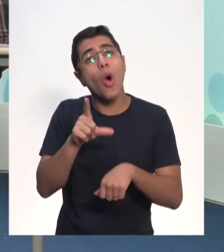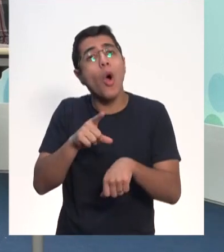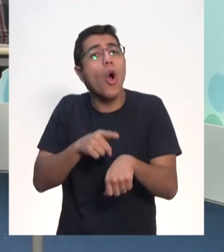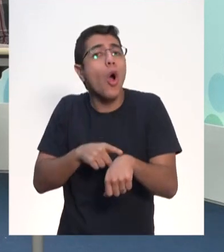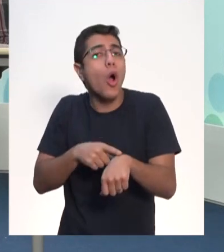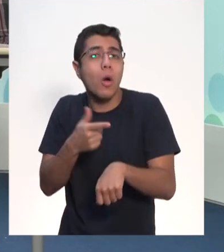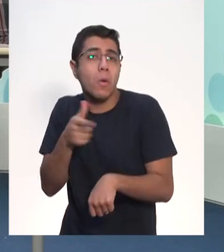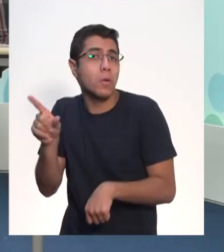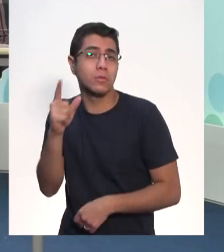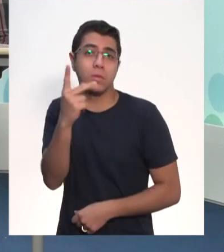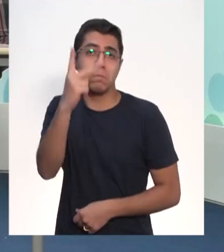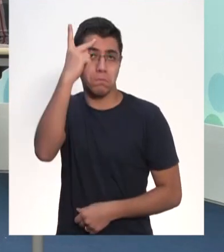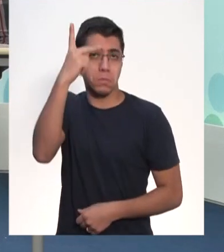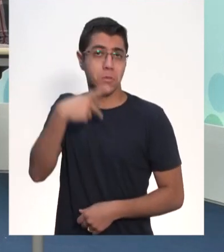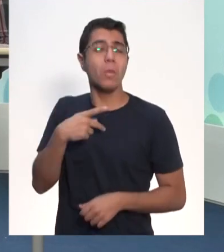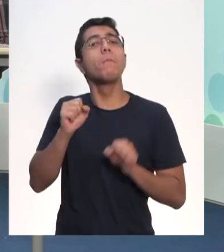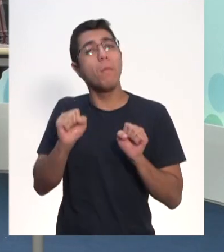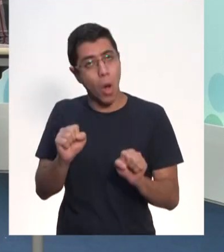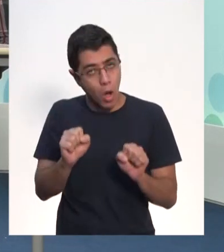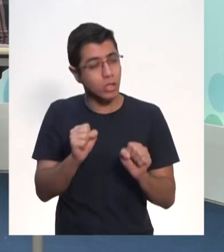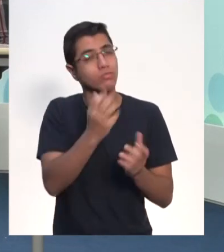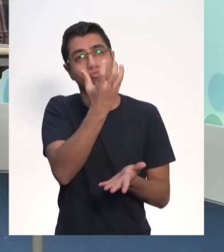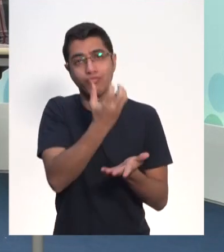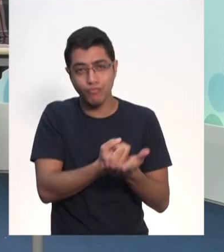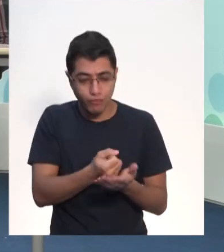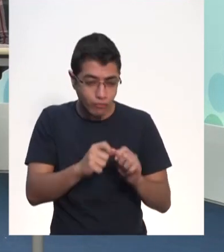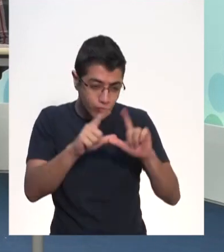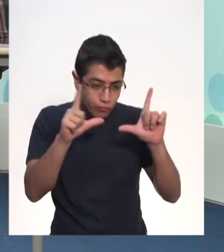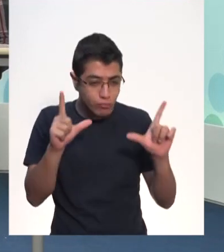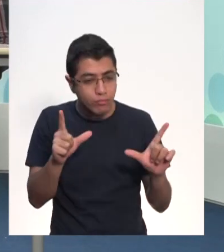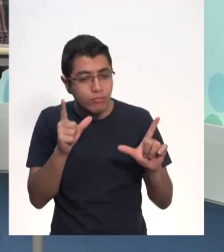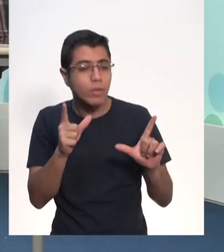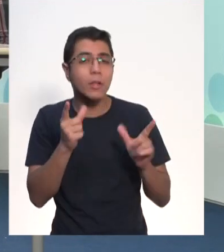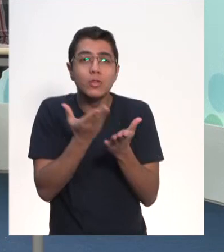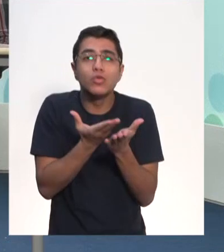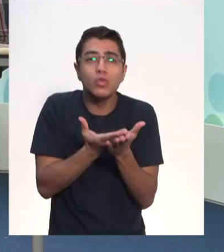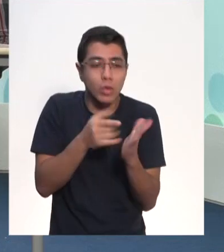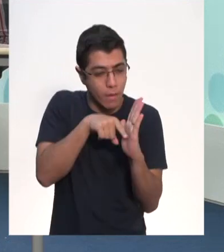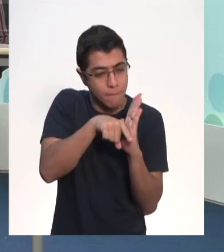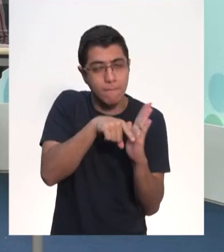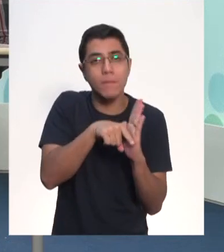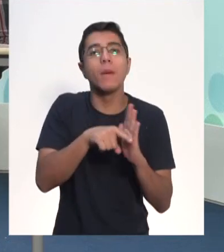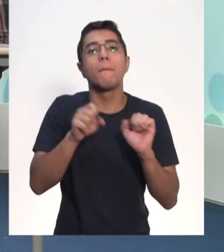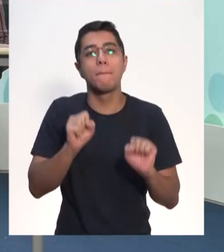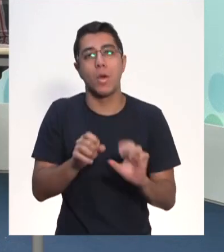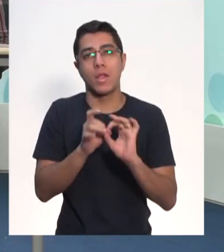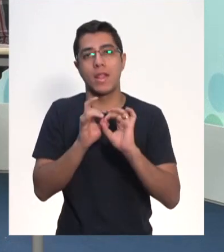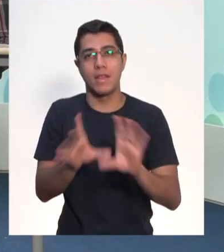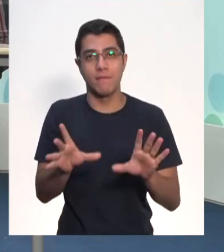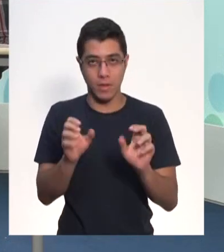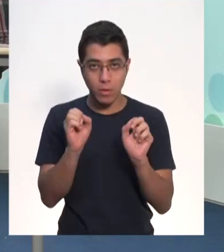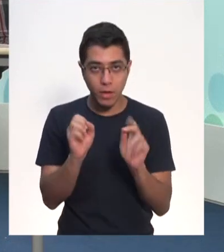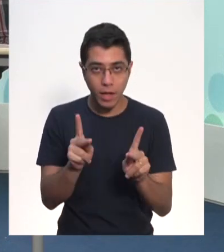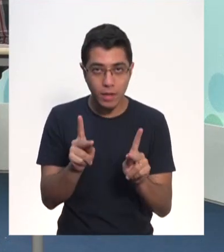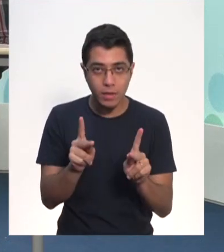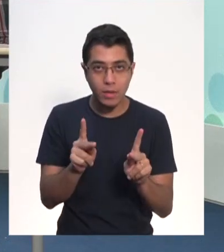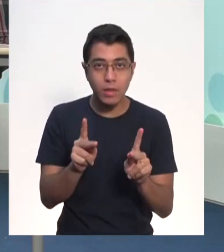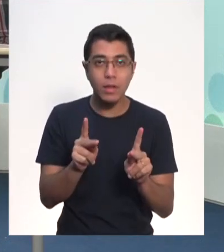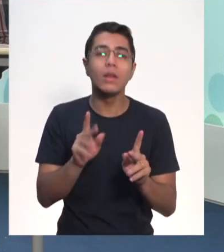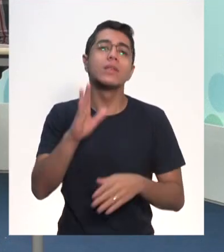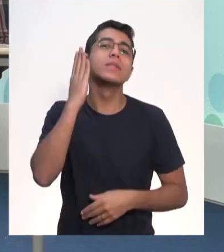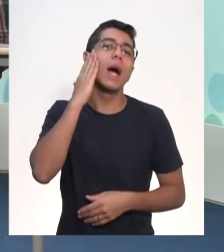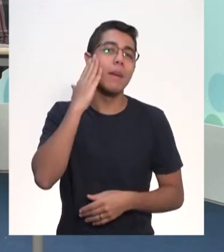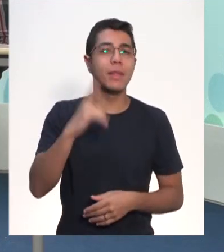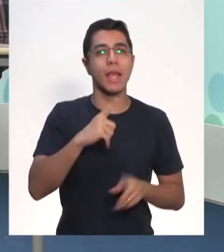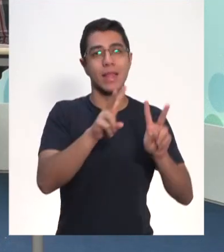organização da TPC, o tema que foi escolhido para ser desenvolvido e tratado naquela semana, aí tem uma organização